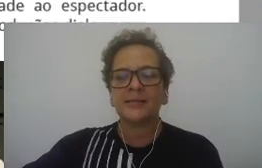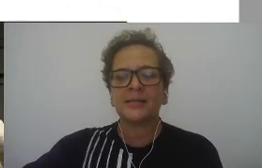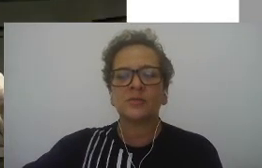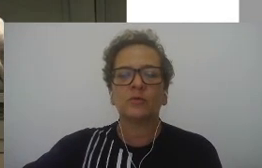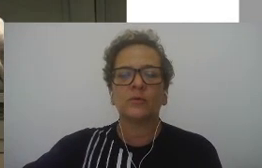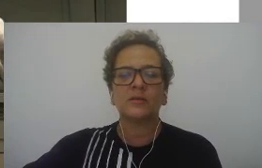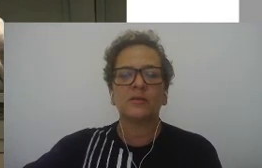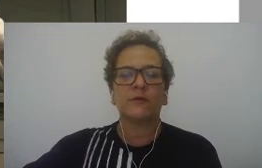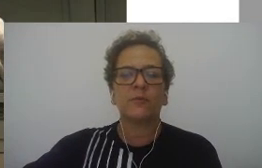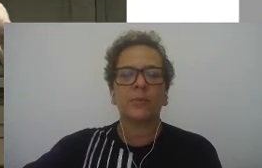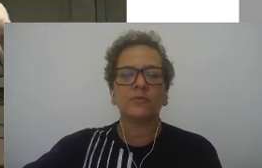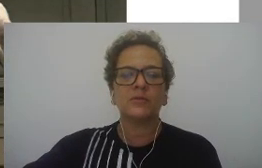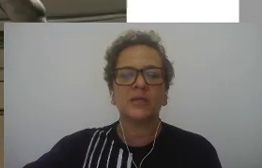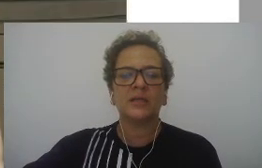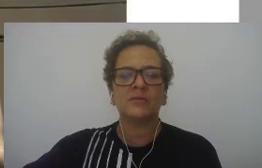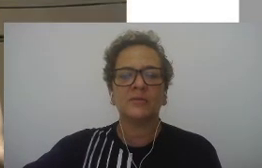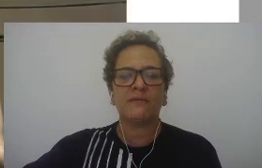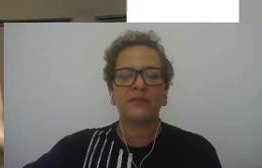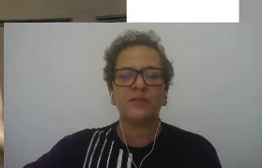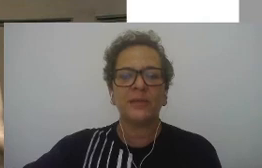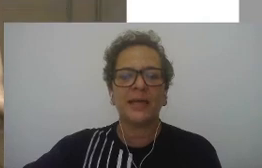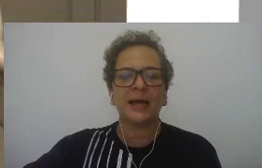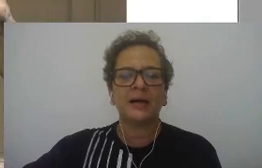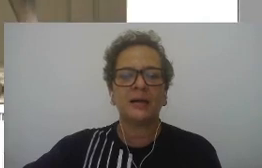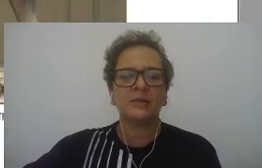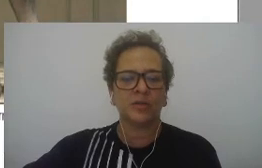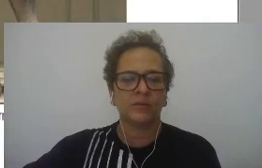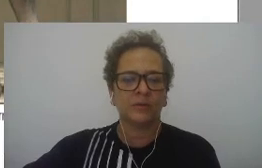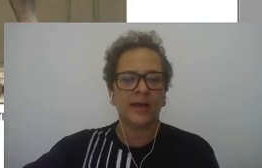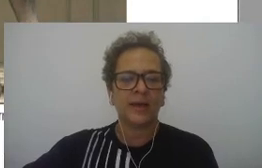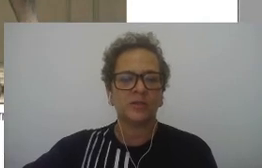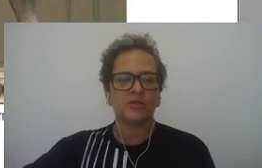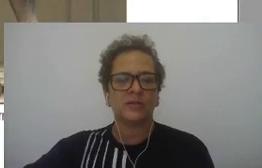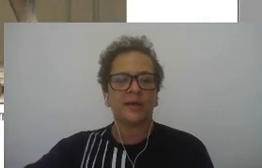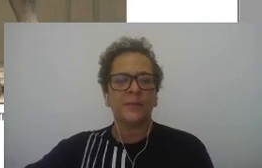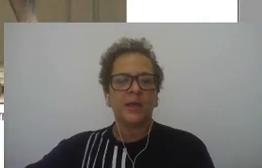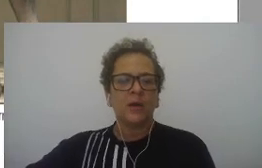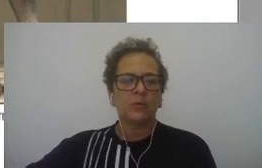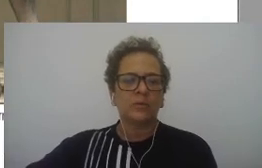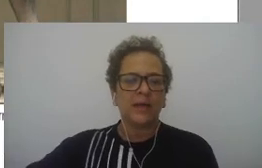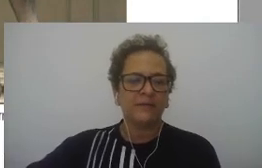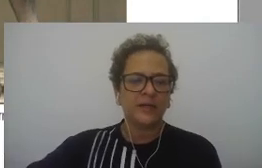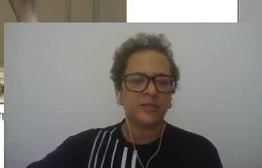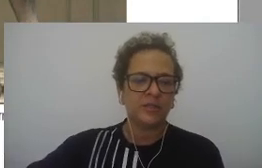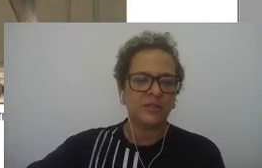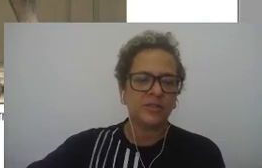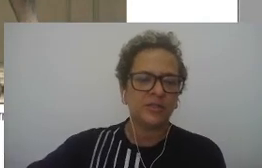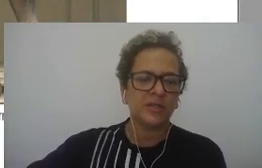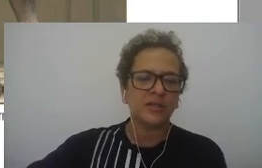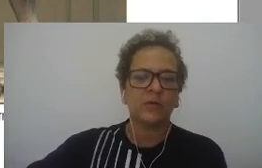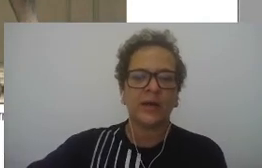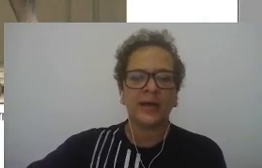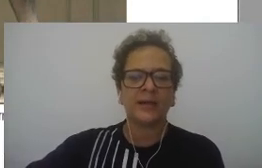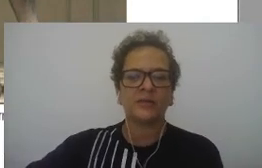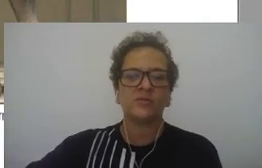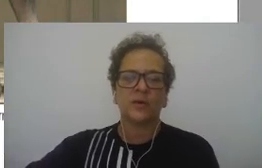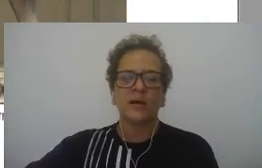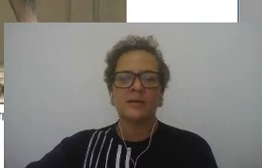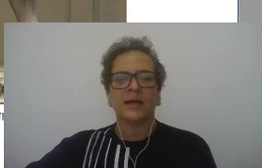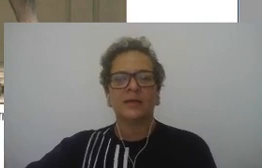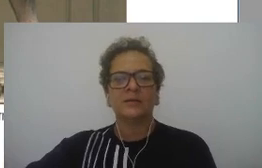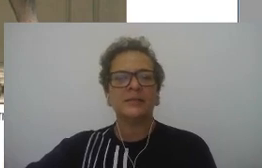nas esculturas que foram produzidas o Davi de Michelangelo né a gente tem o David de Gian